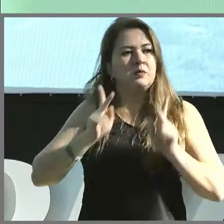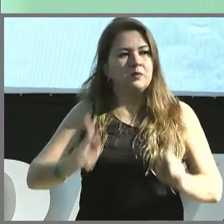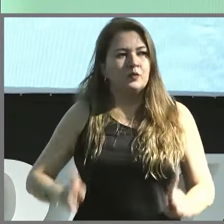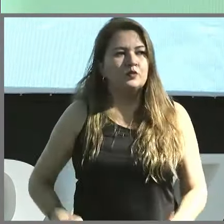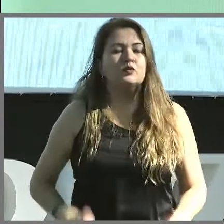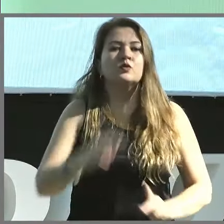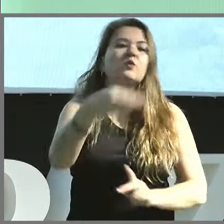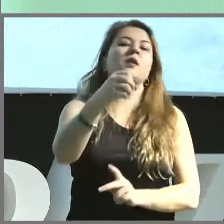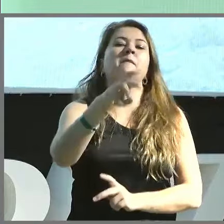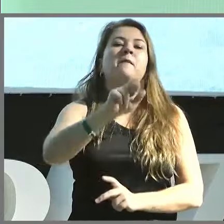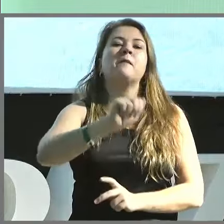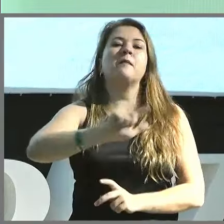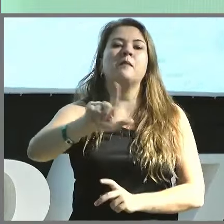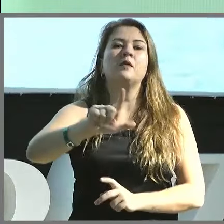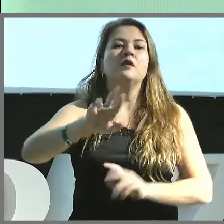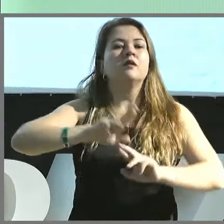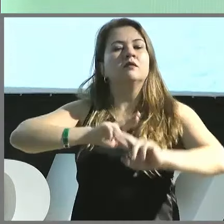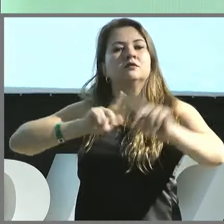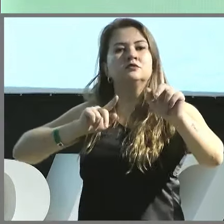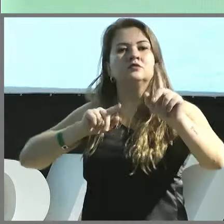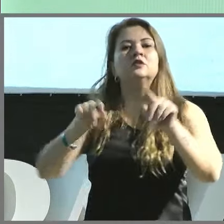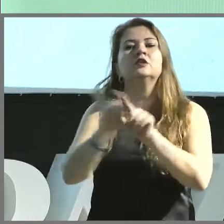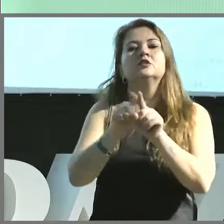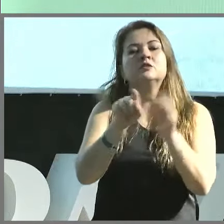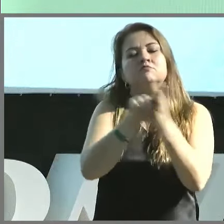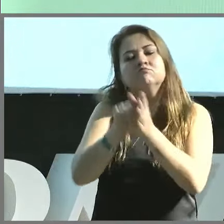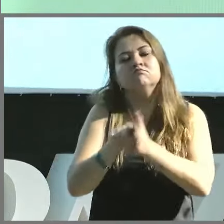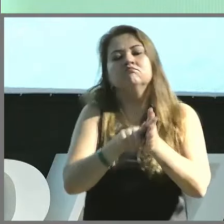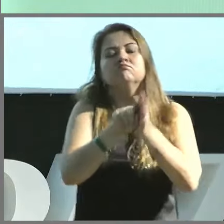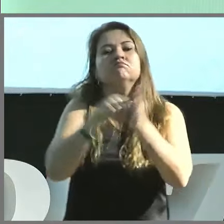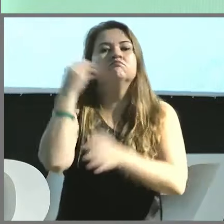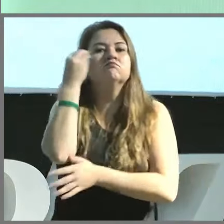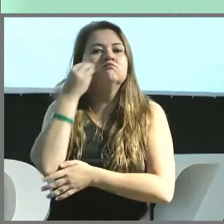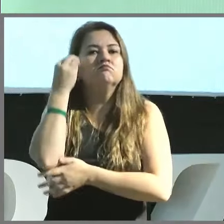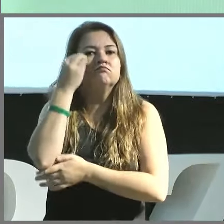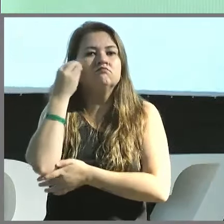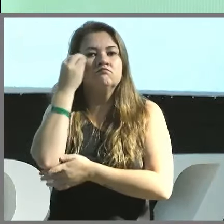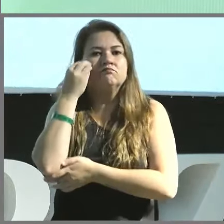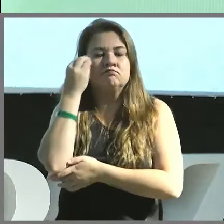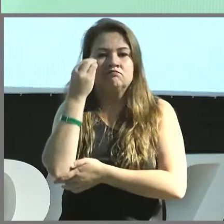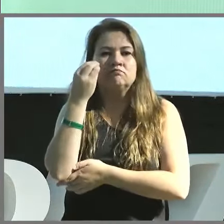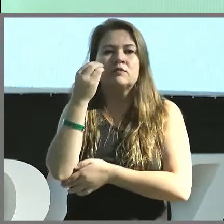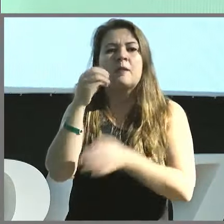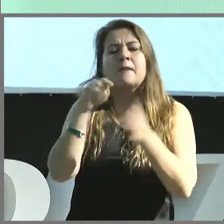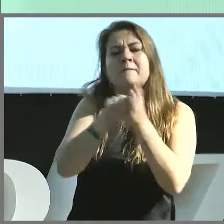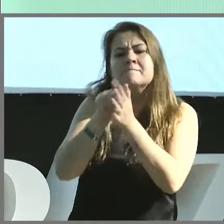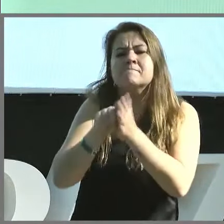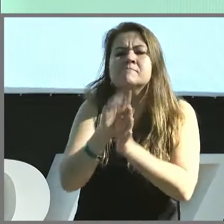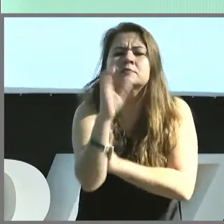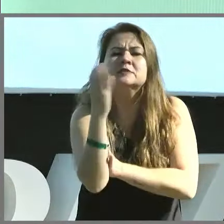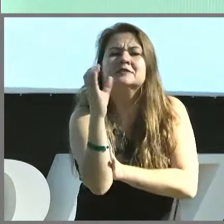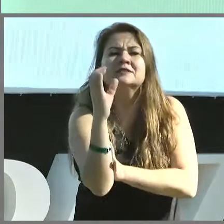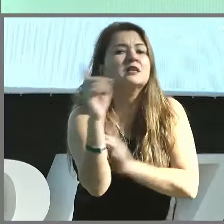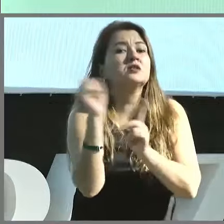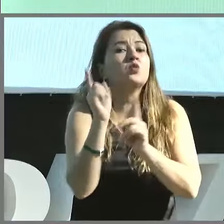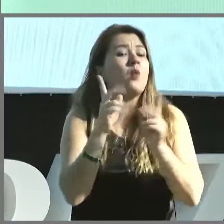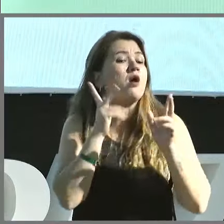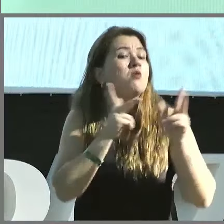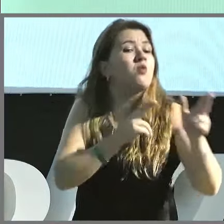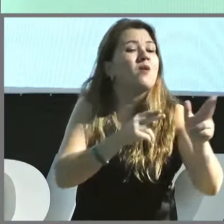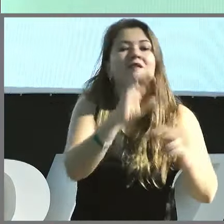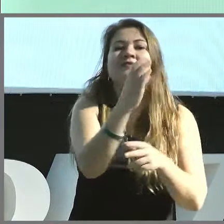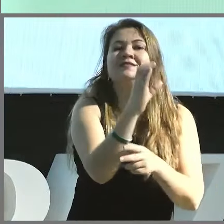apoiadas numa perspectiva de ciência experimental. Uma ciência que não era igual à ciência de então, muito